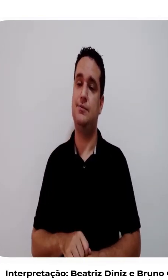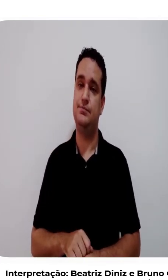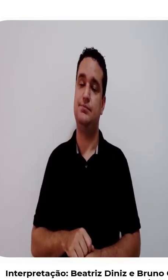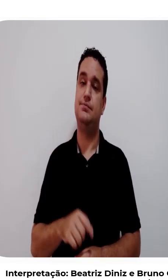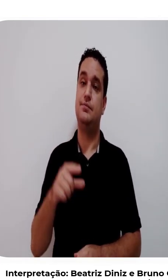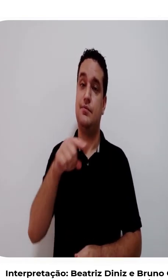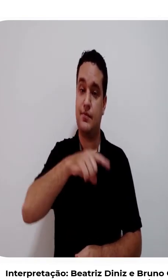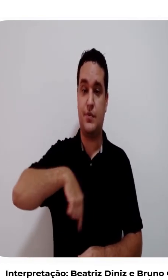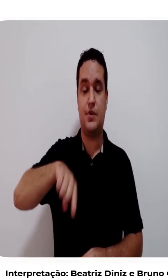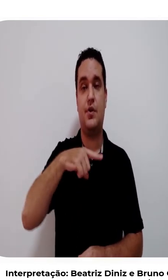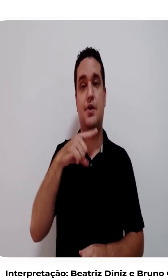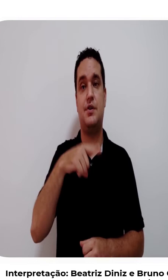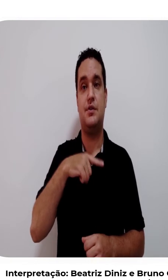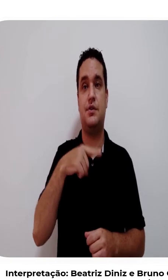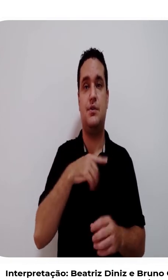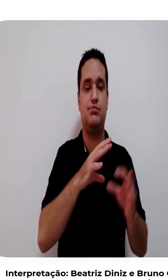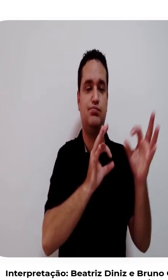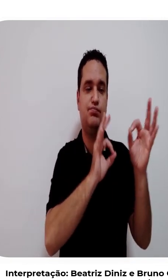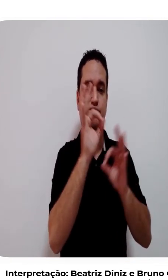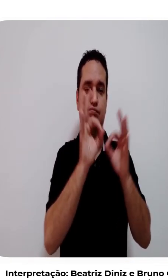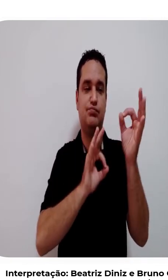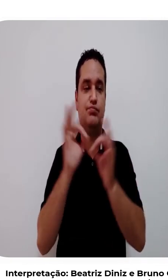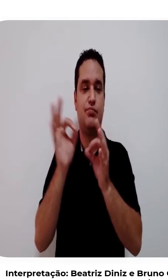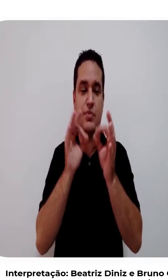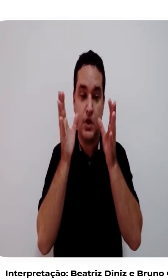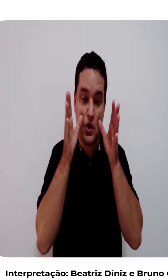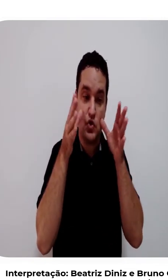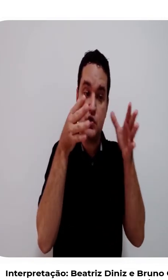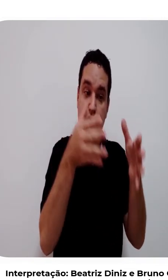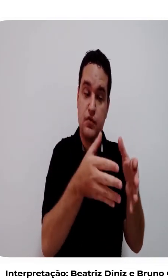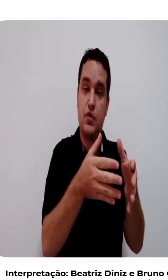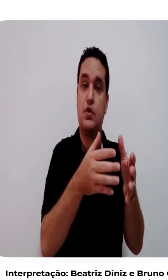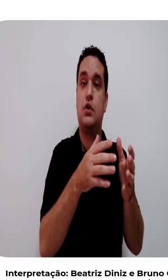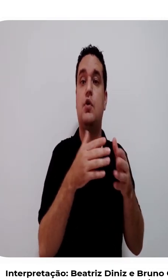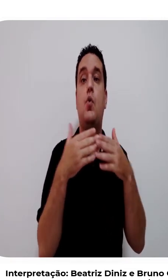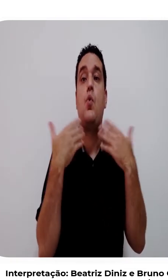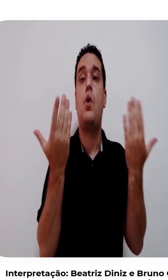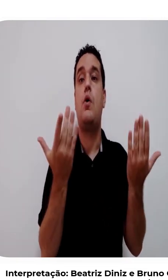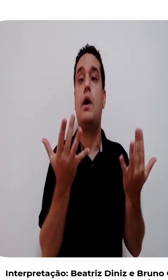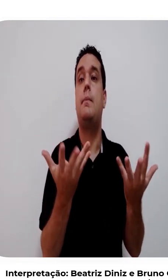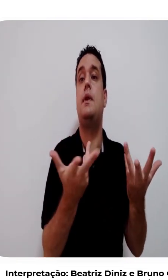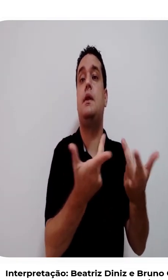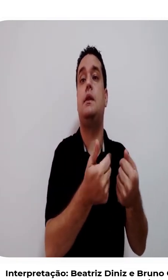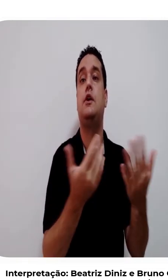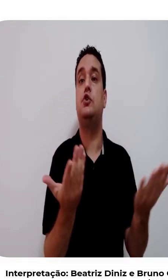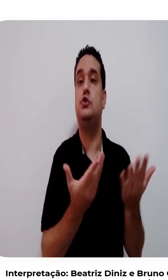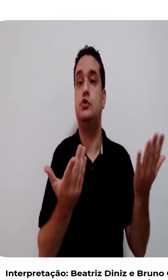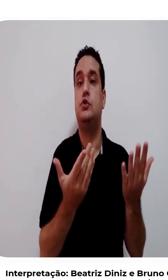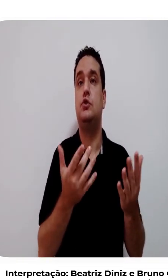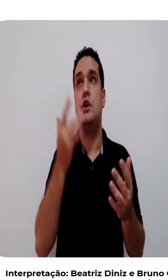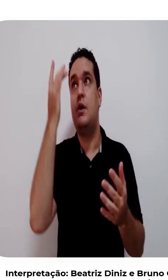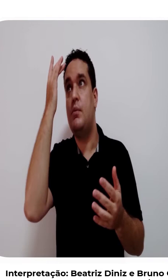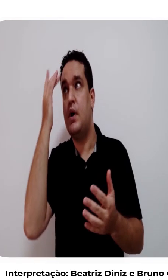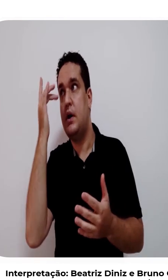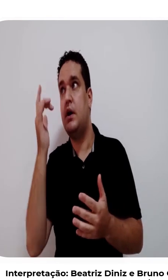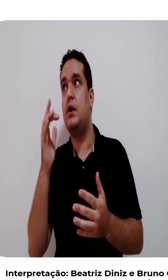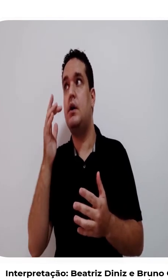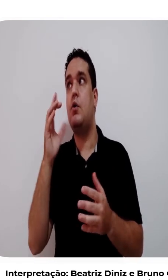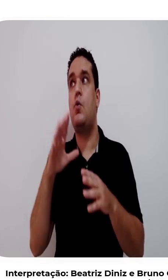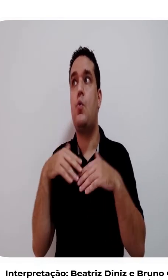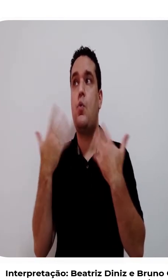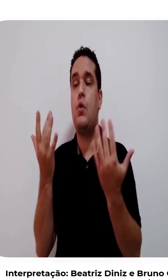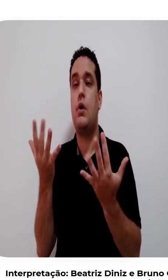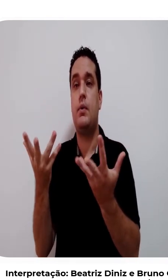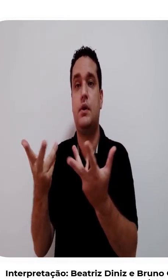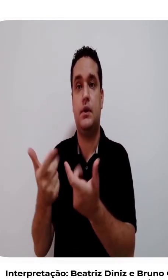ele foca numa habilidade naquele dia, mas as mediações elas vão acontecendo de acordo com cada grupo e cada resposta